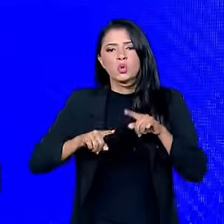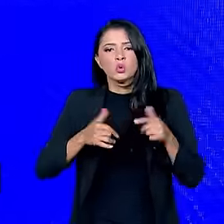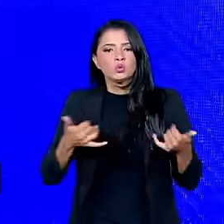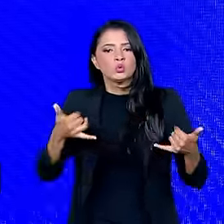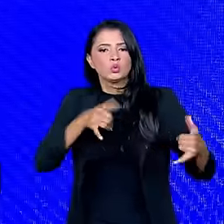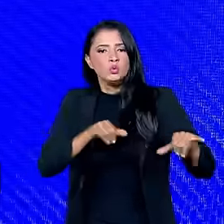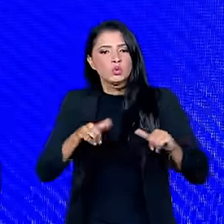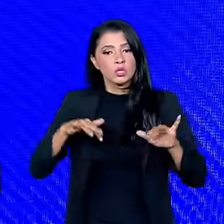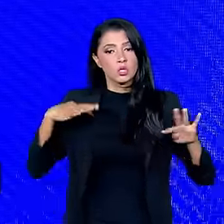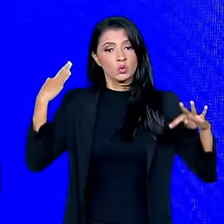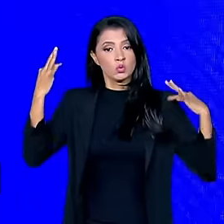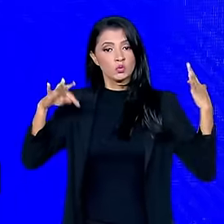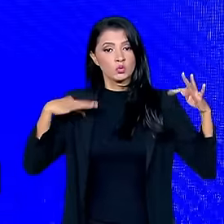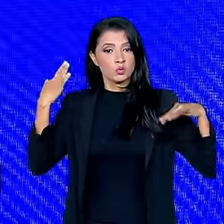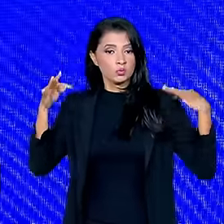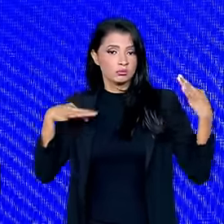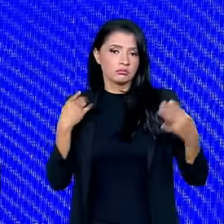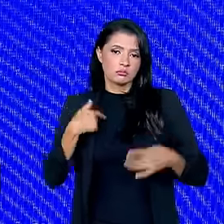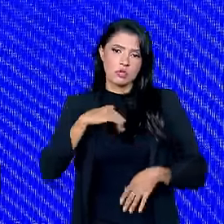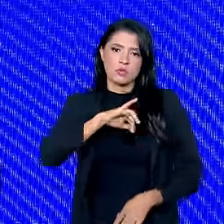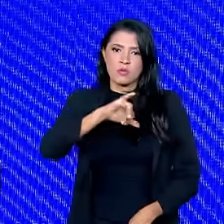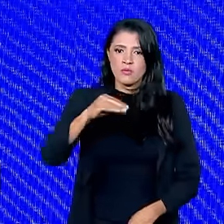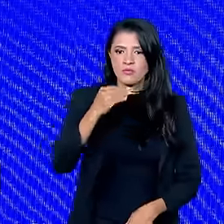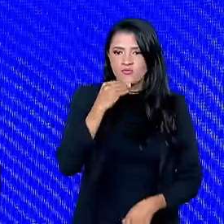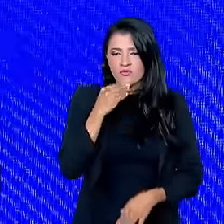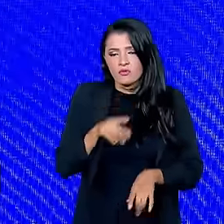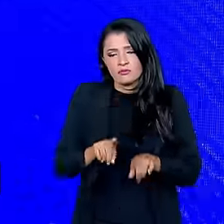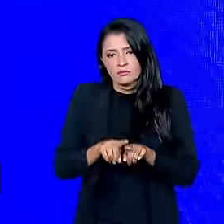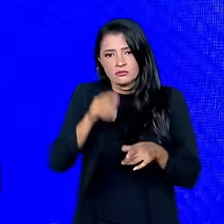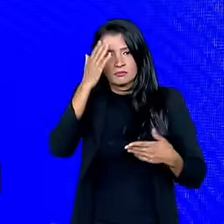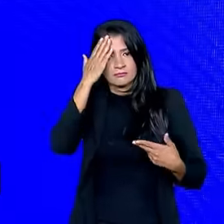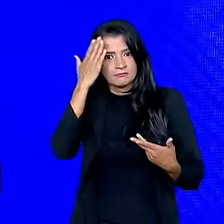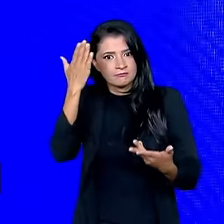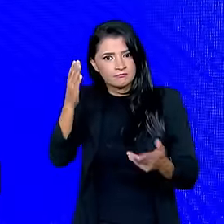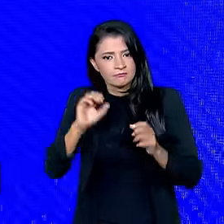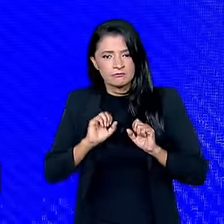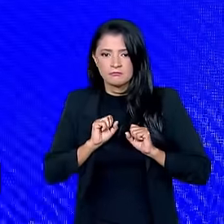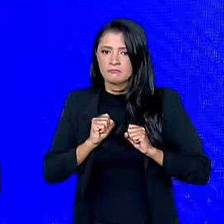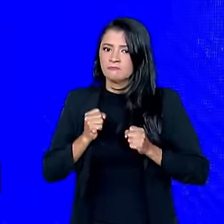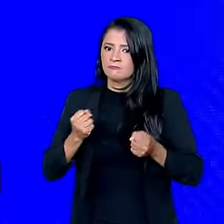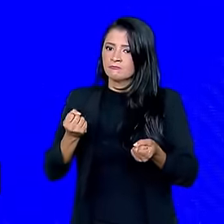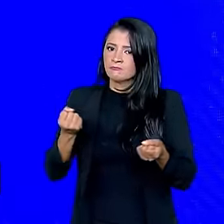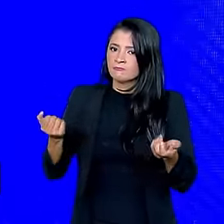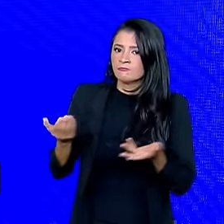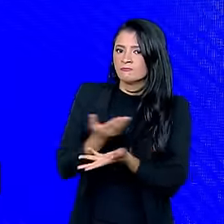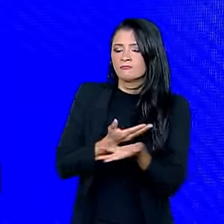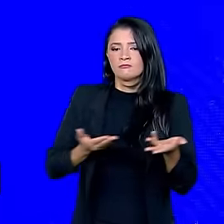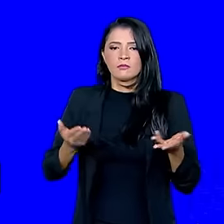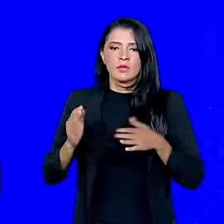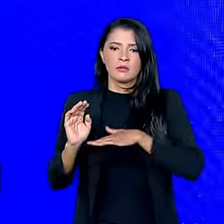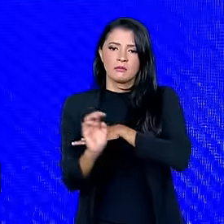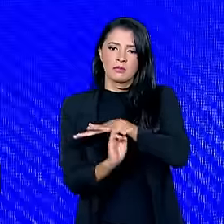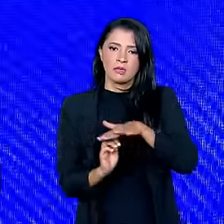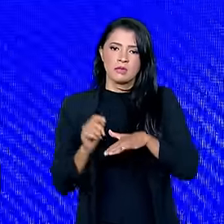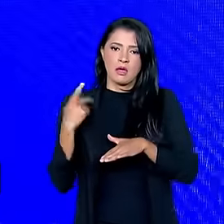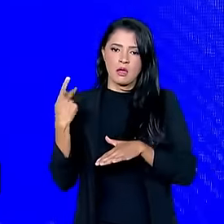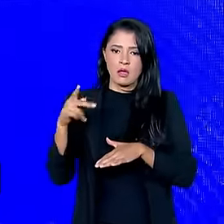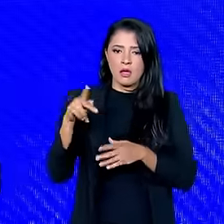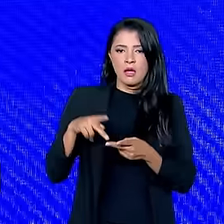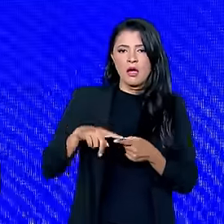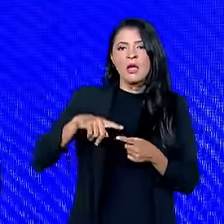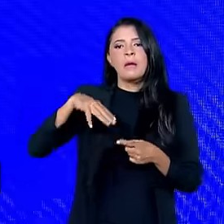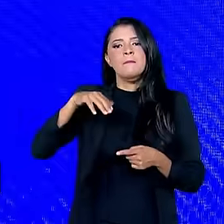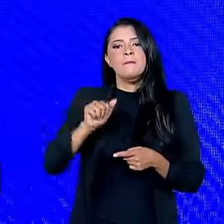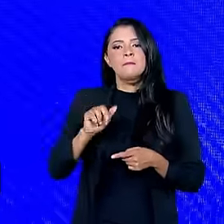turismo. E queria aproveitar e agradecer o empenho, o envolvimento de empresários, aqui citando o Marco